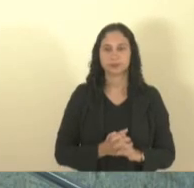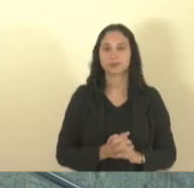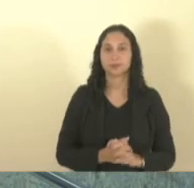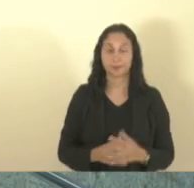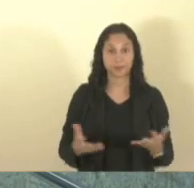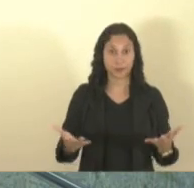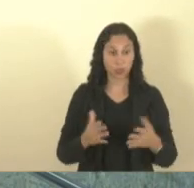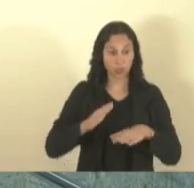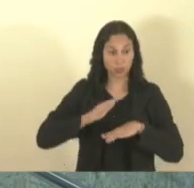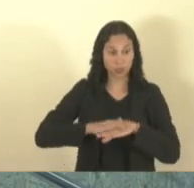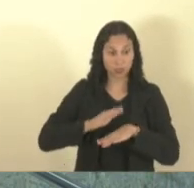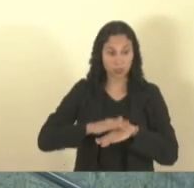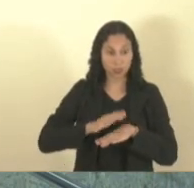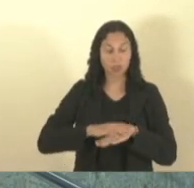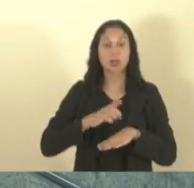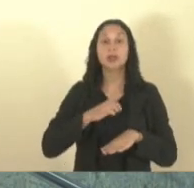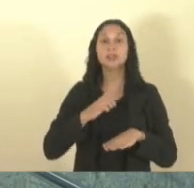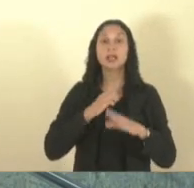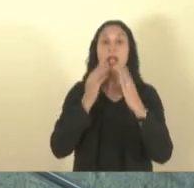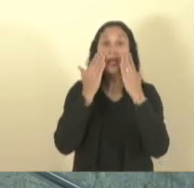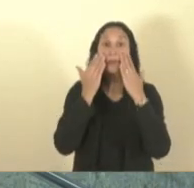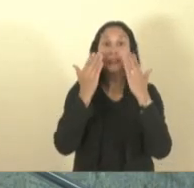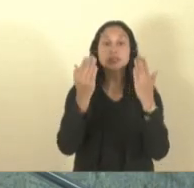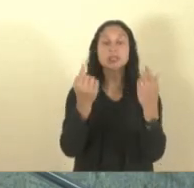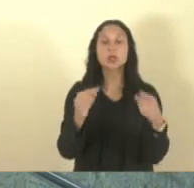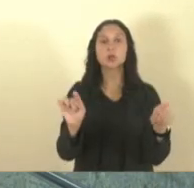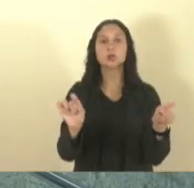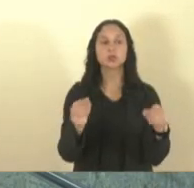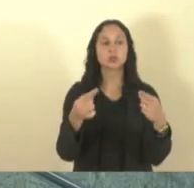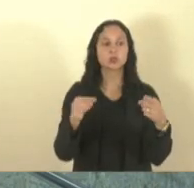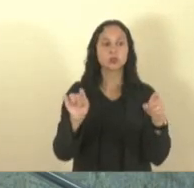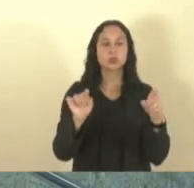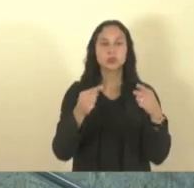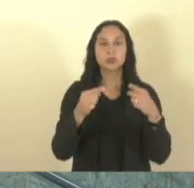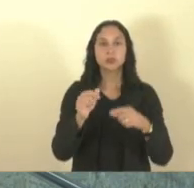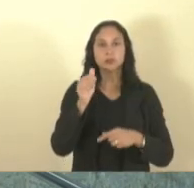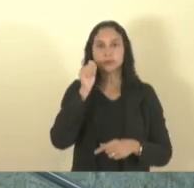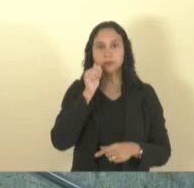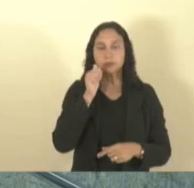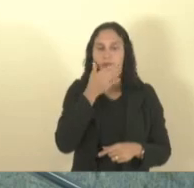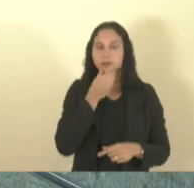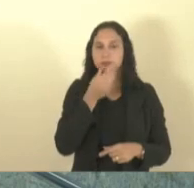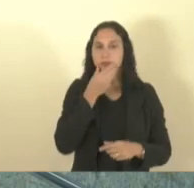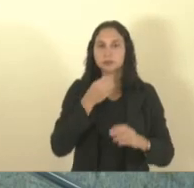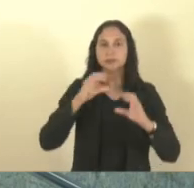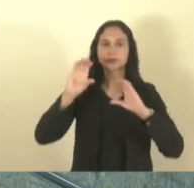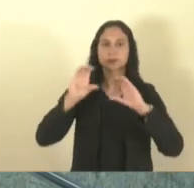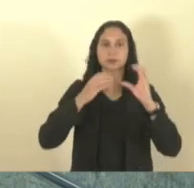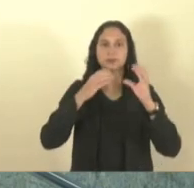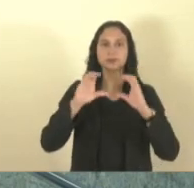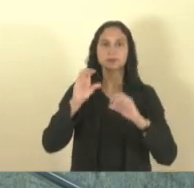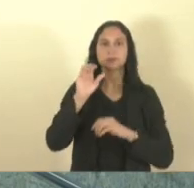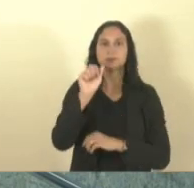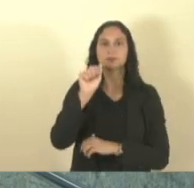Neste momento, teremos uma apresentação musical com o cantor André Furlan.